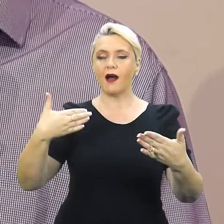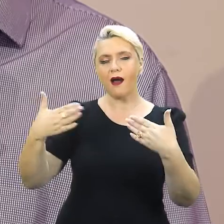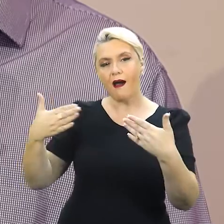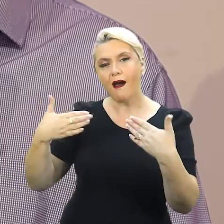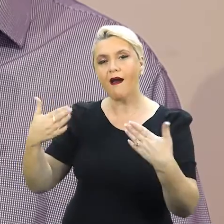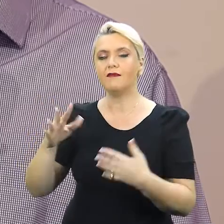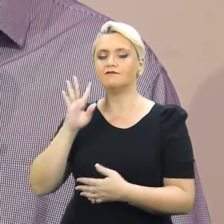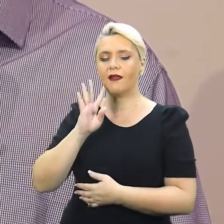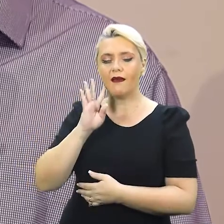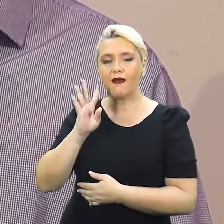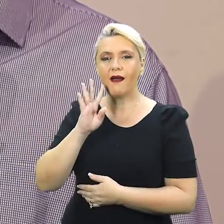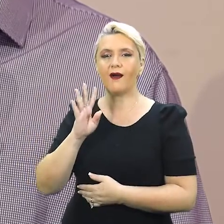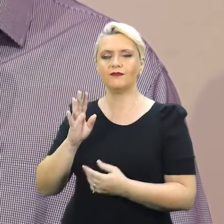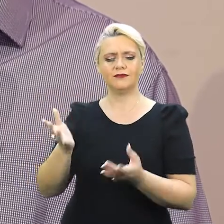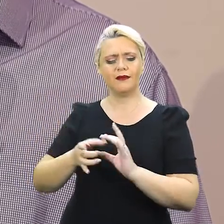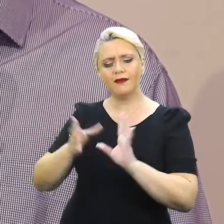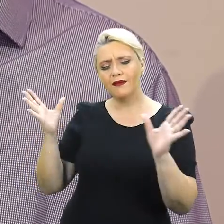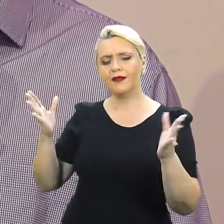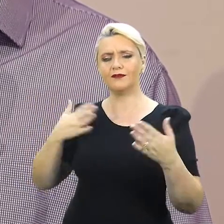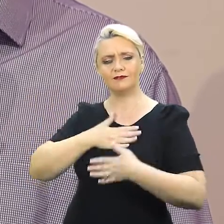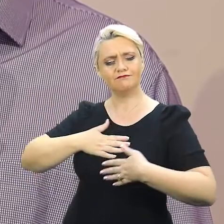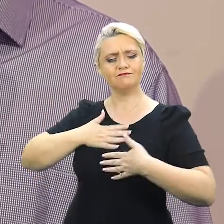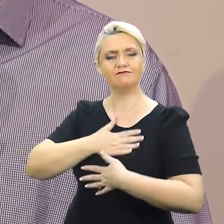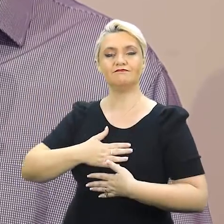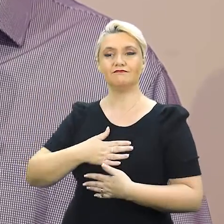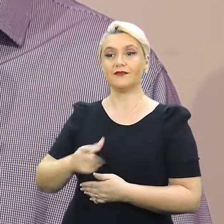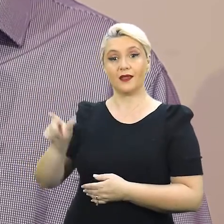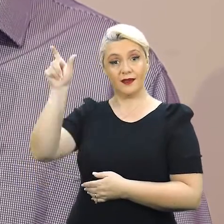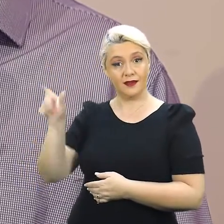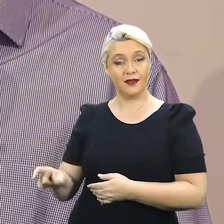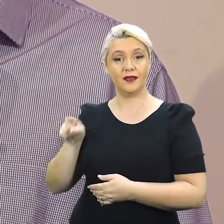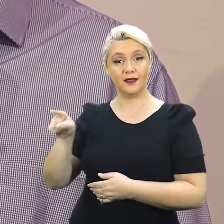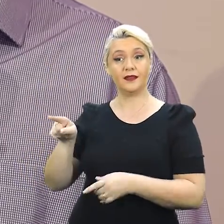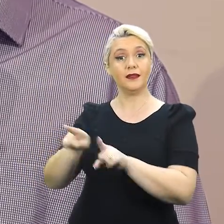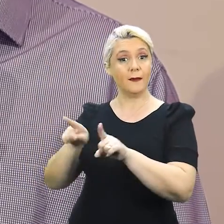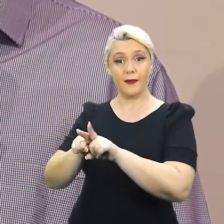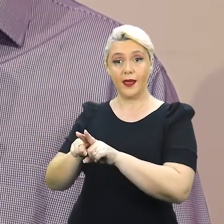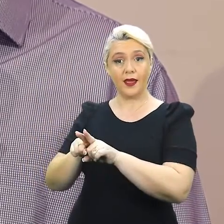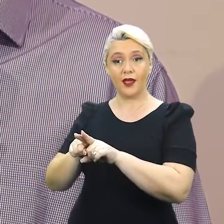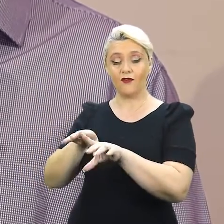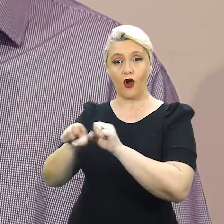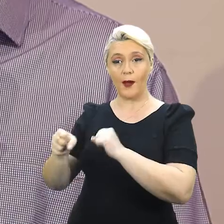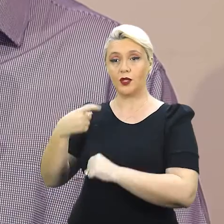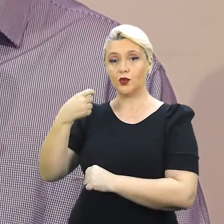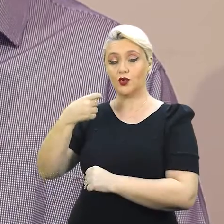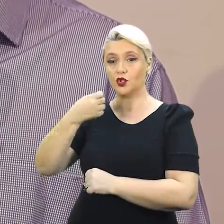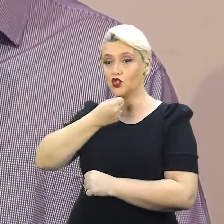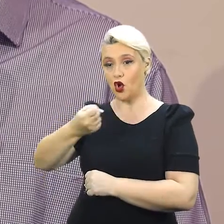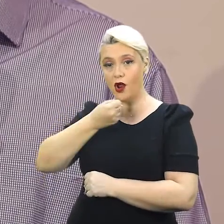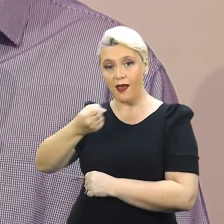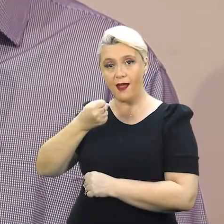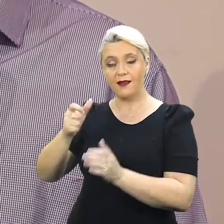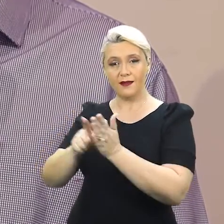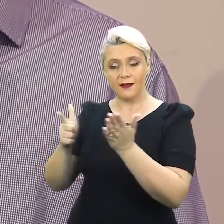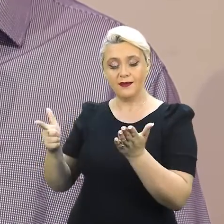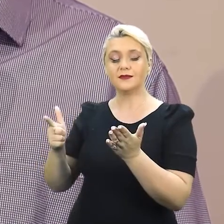bacana, descontraído. Ele que é jornalista, comunicador,